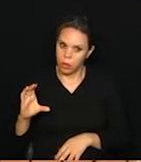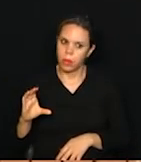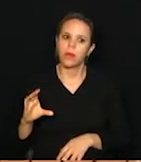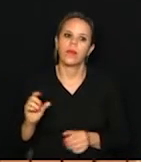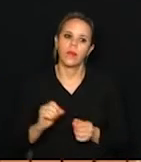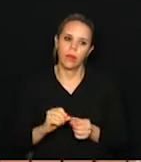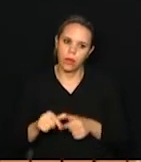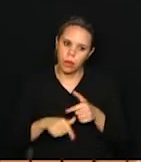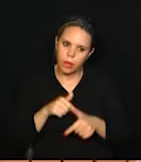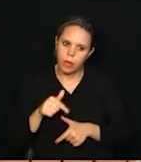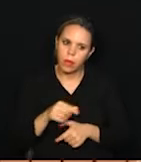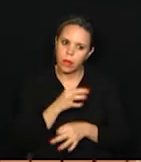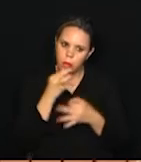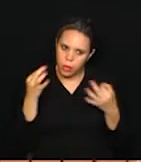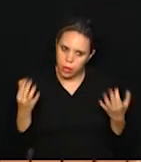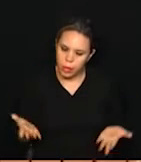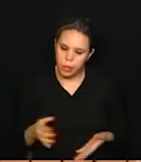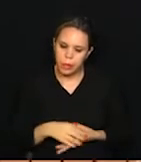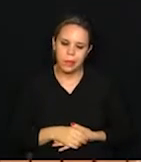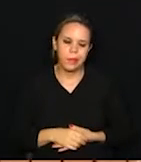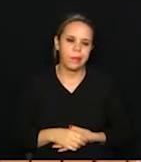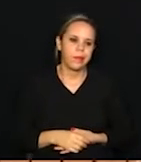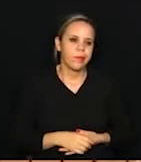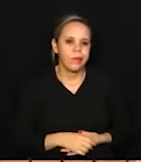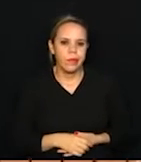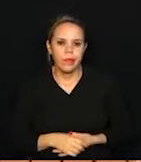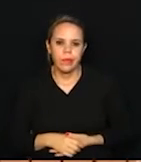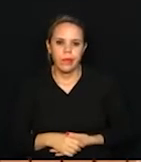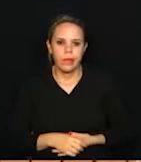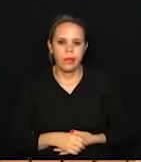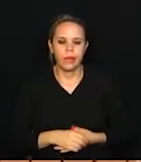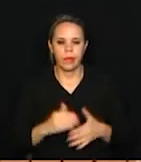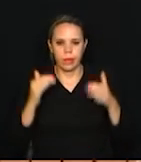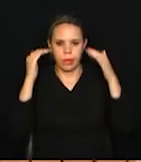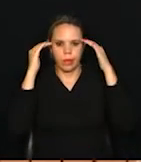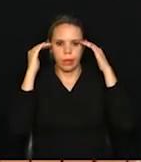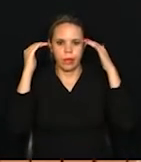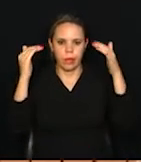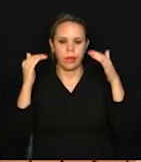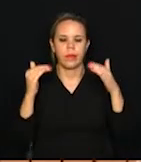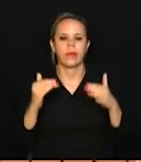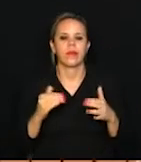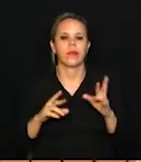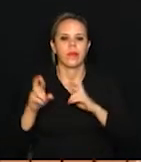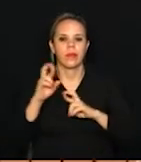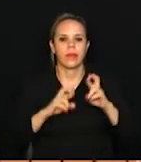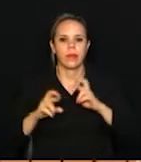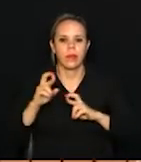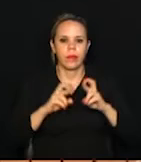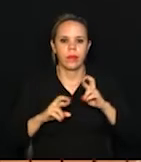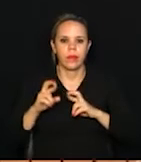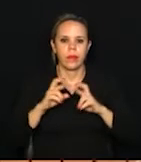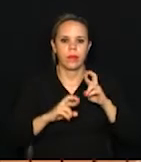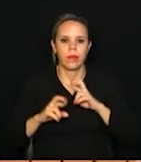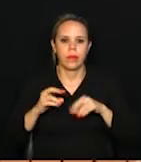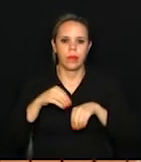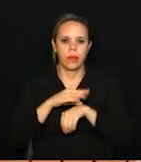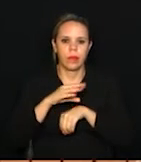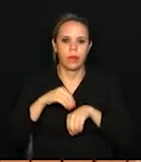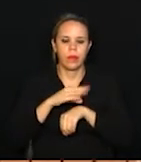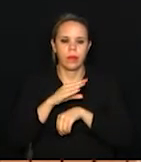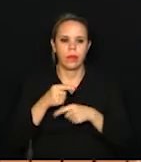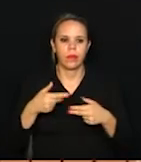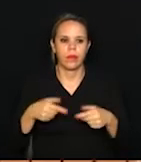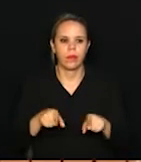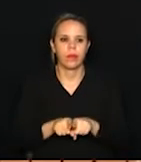fazem esse trabalho brilhantemente. É o nosso dever como fiscalizador está levando essas